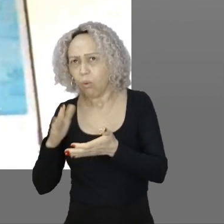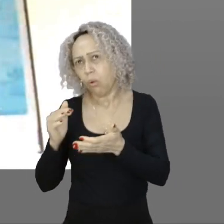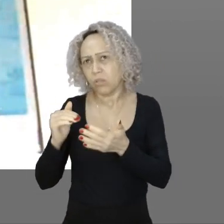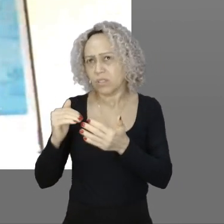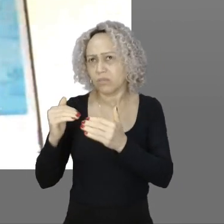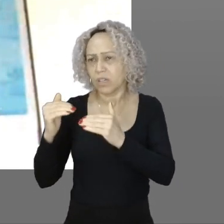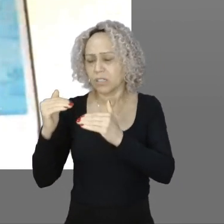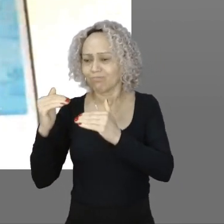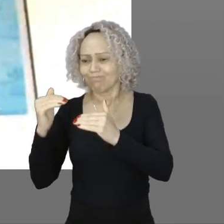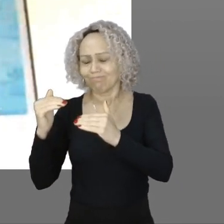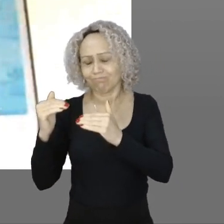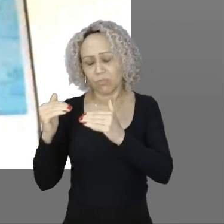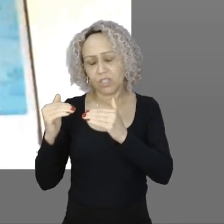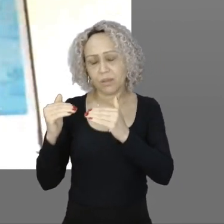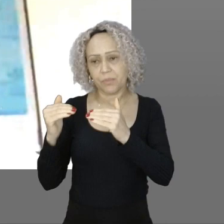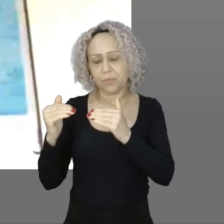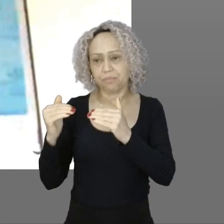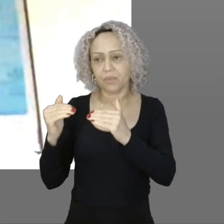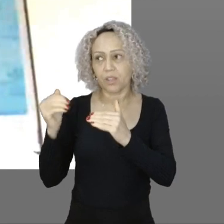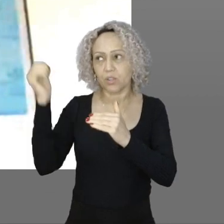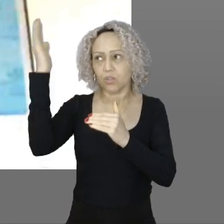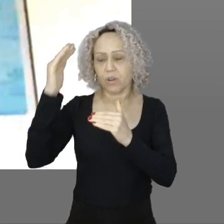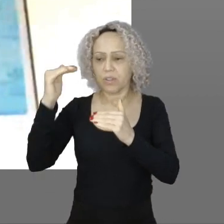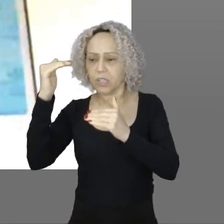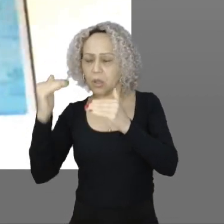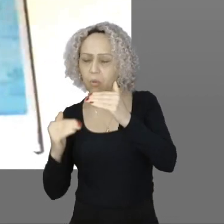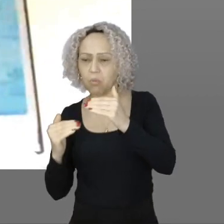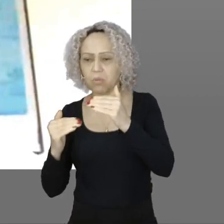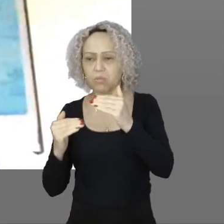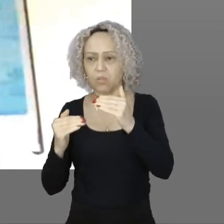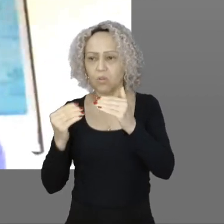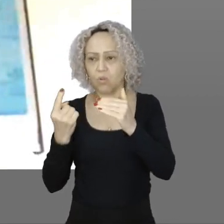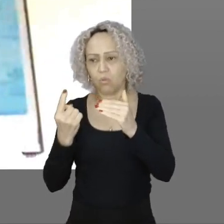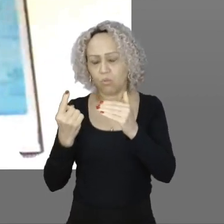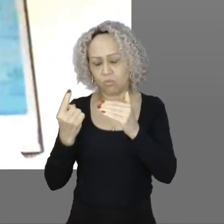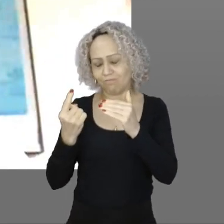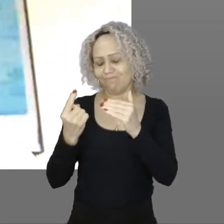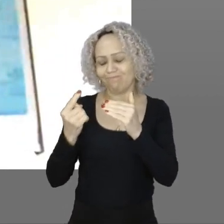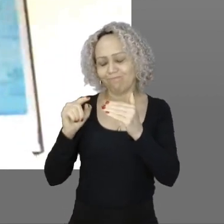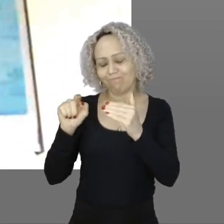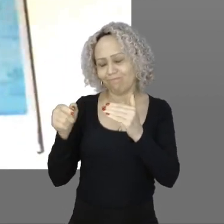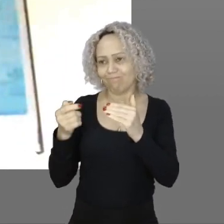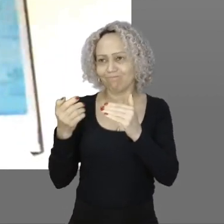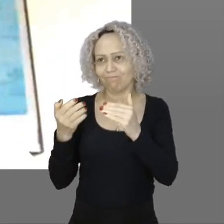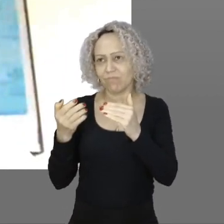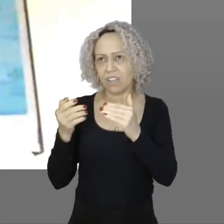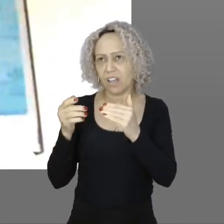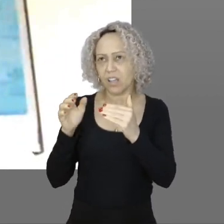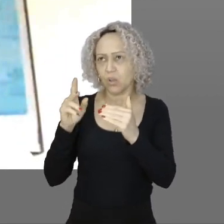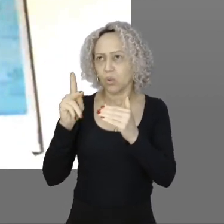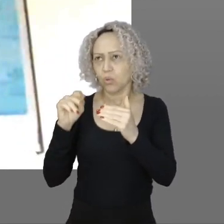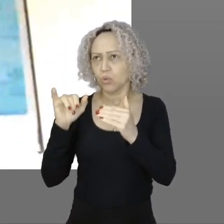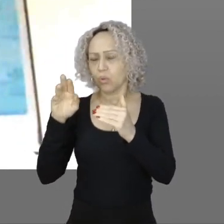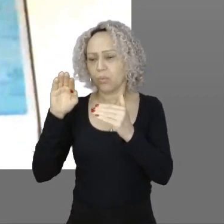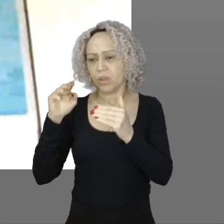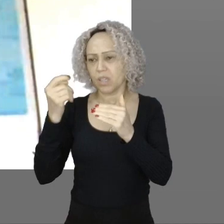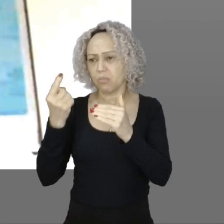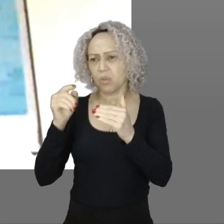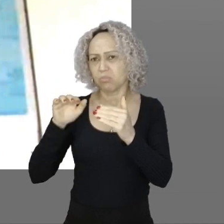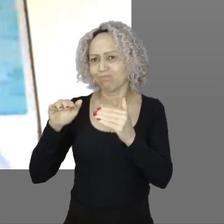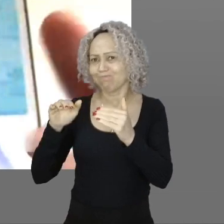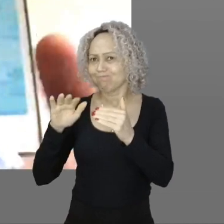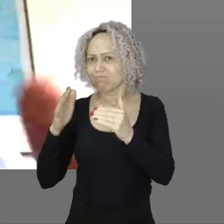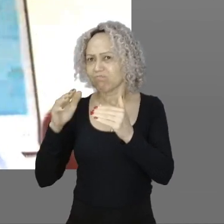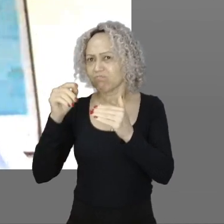do PIB, que é algo absolutamente normal, tranquilo, natural, que indica o caminho correto